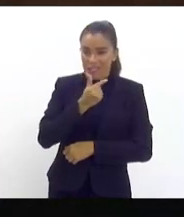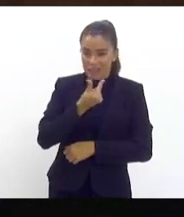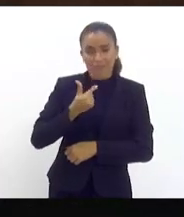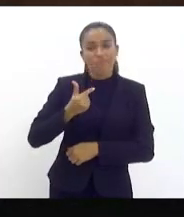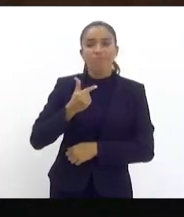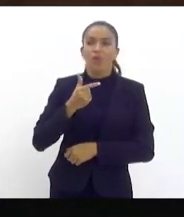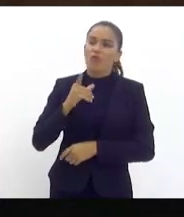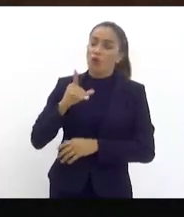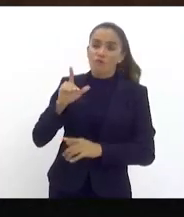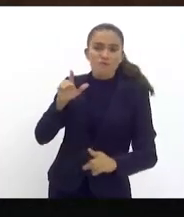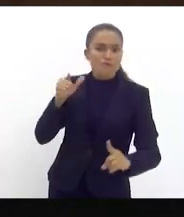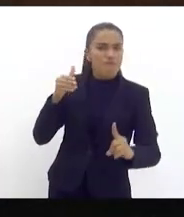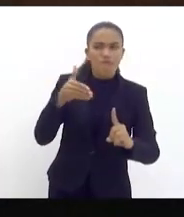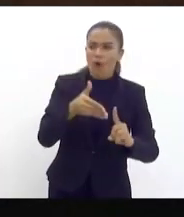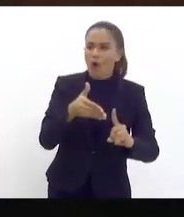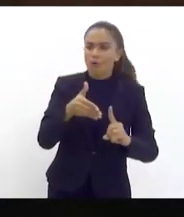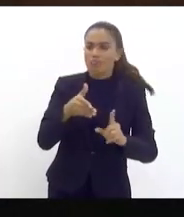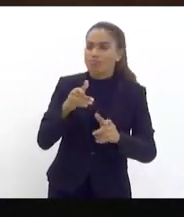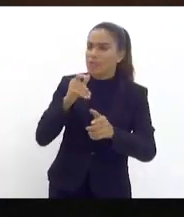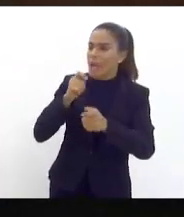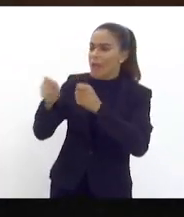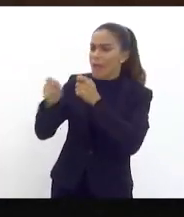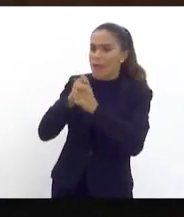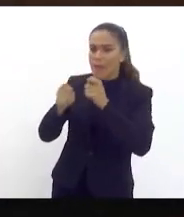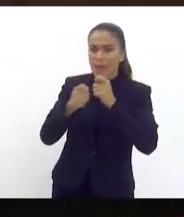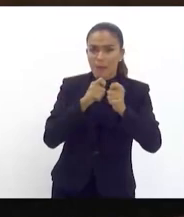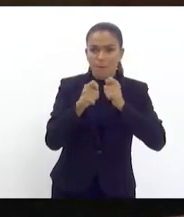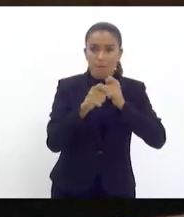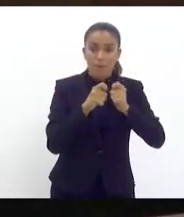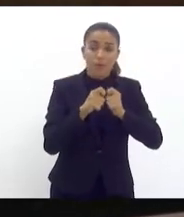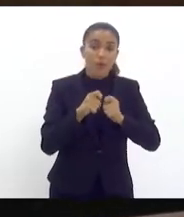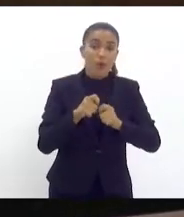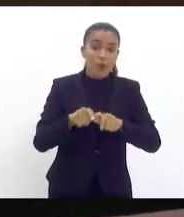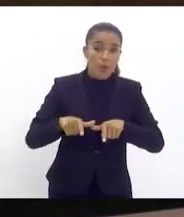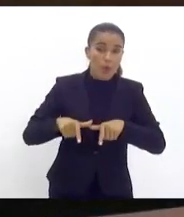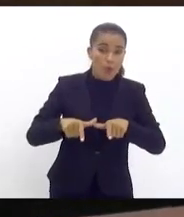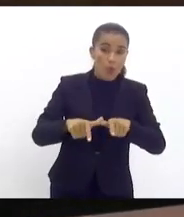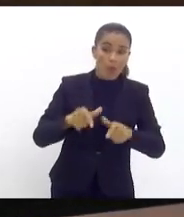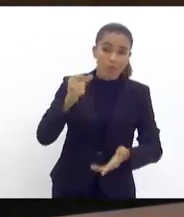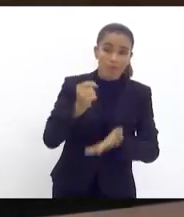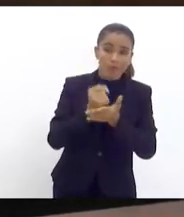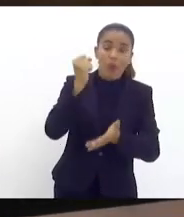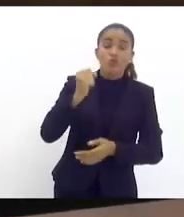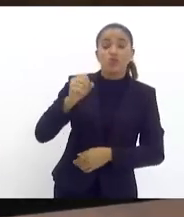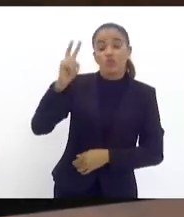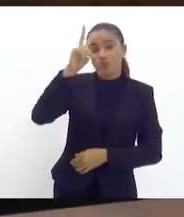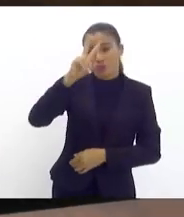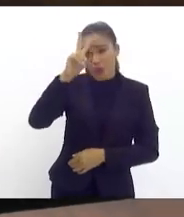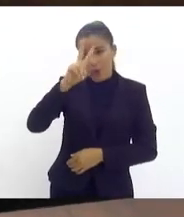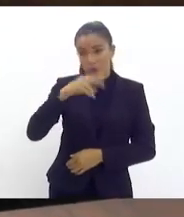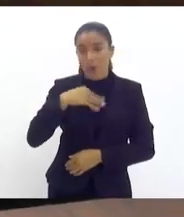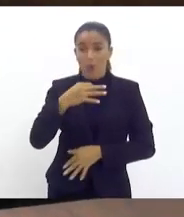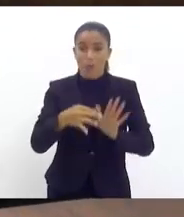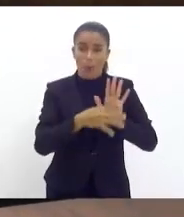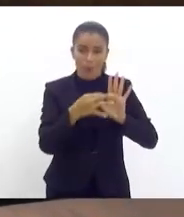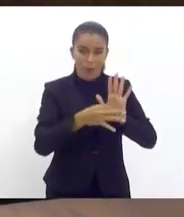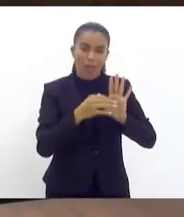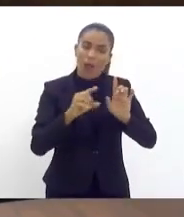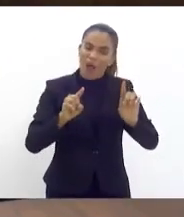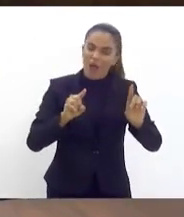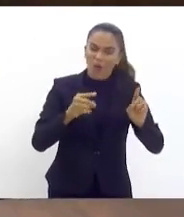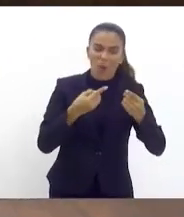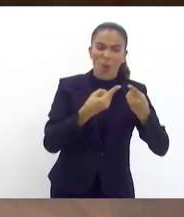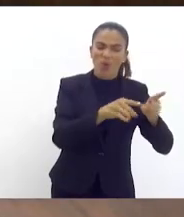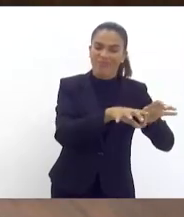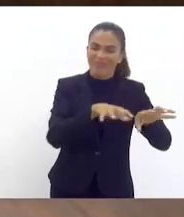inteiro. O que me preocupou no projeto foi o ato histórico colocado aqui. O meu parecer era contrário, mas